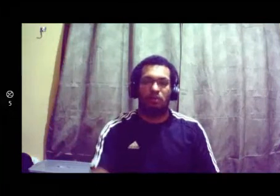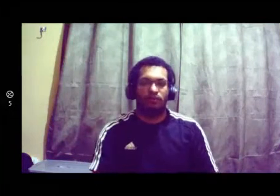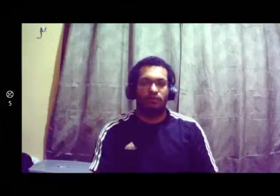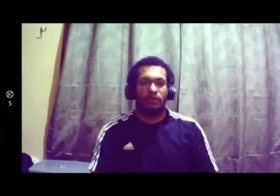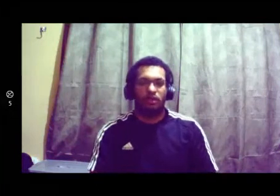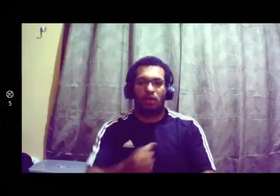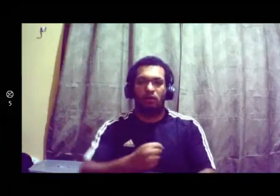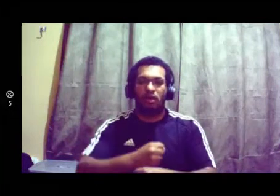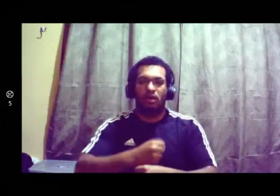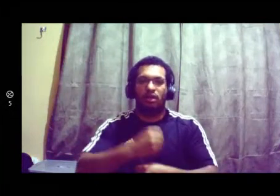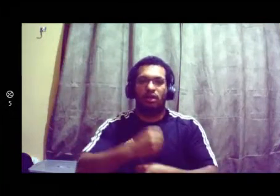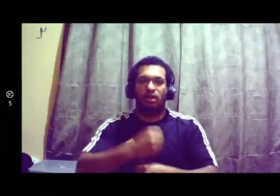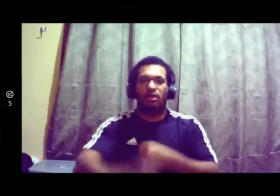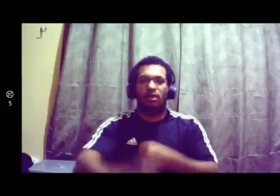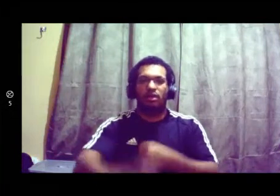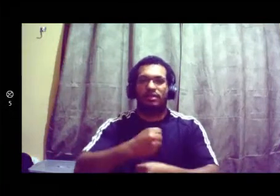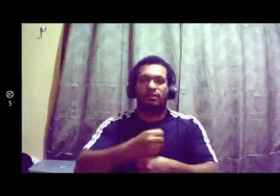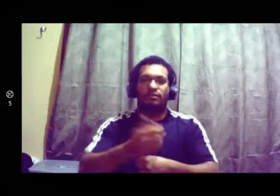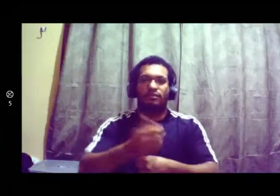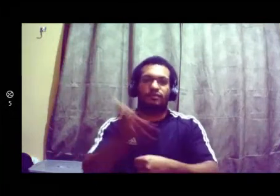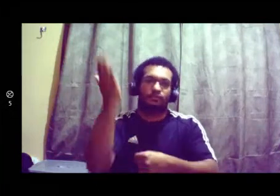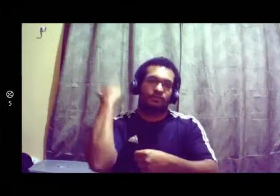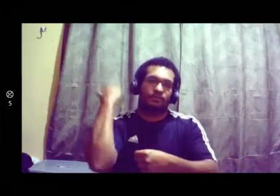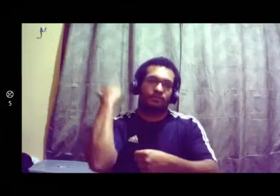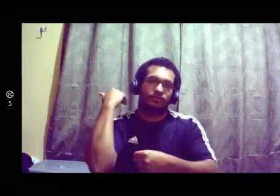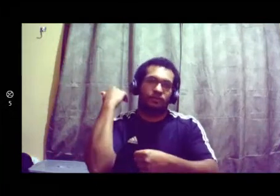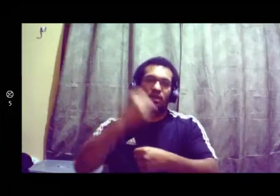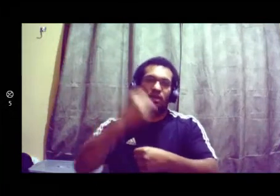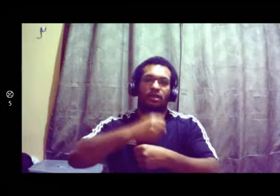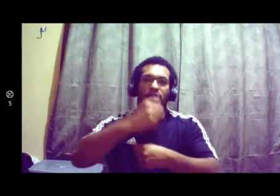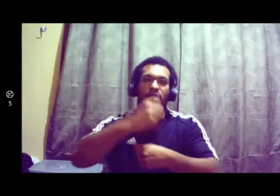tá bom? Então, ano passado